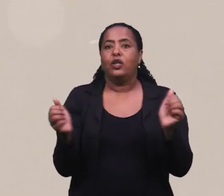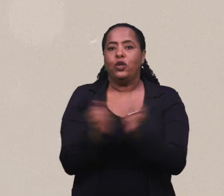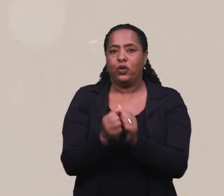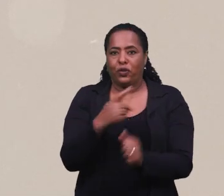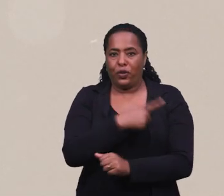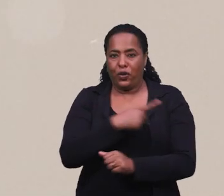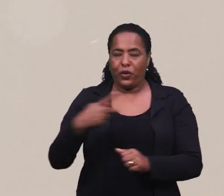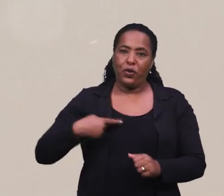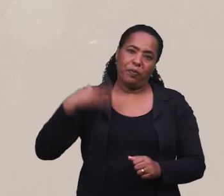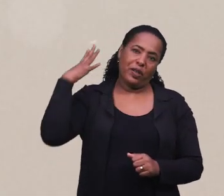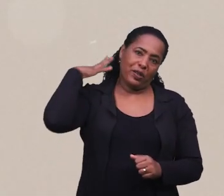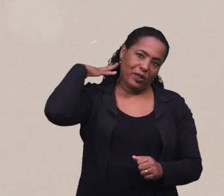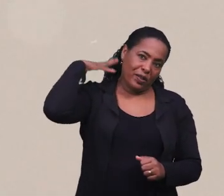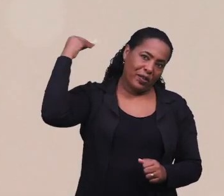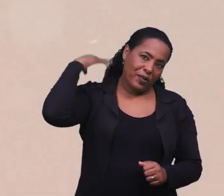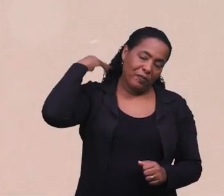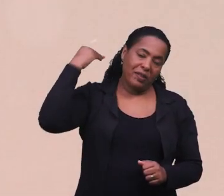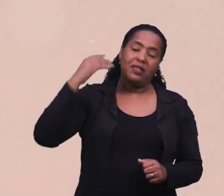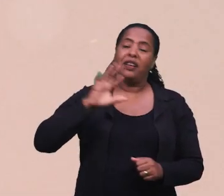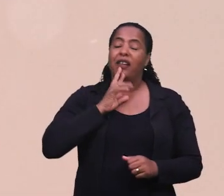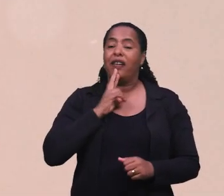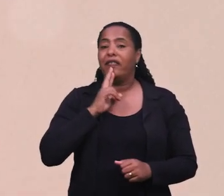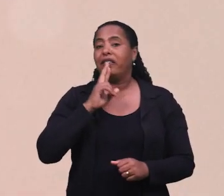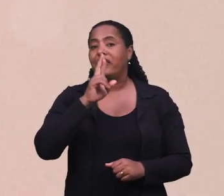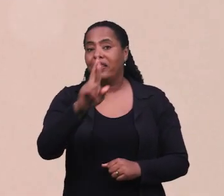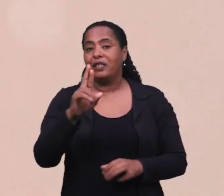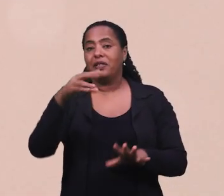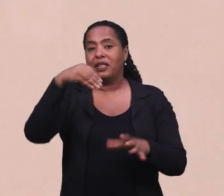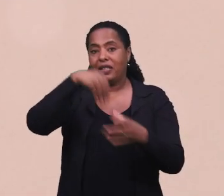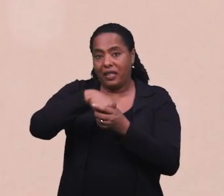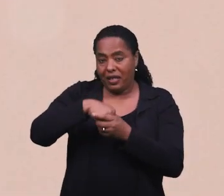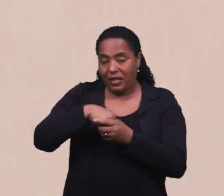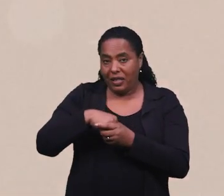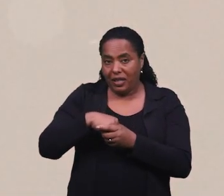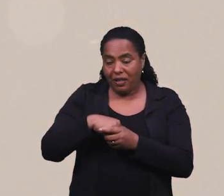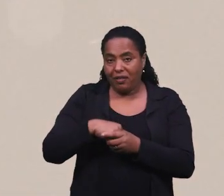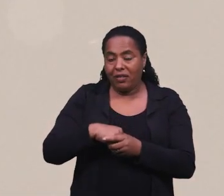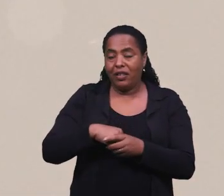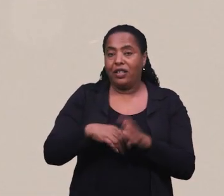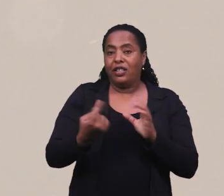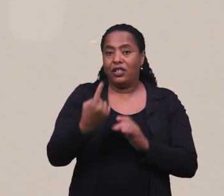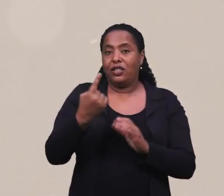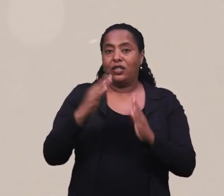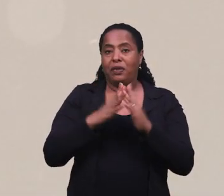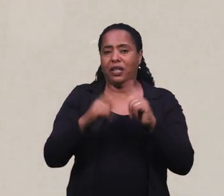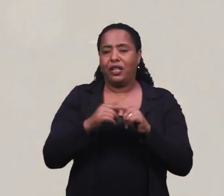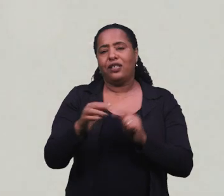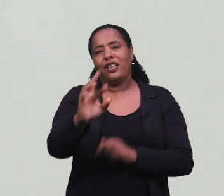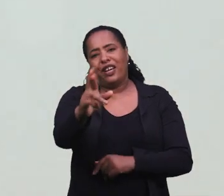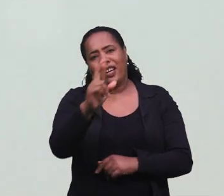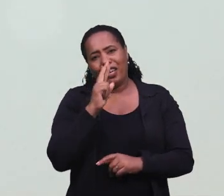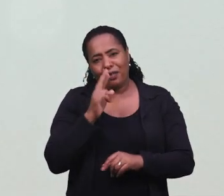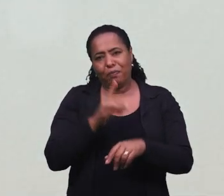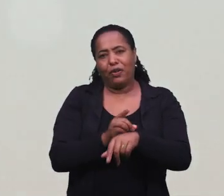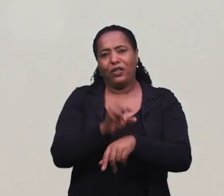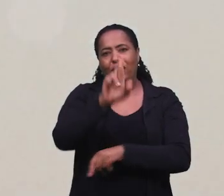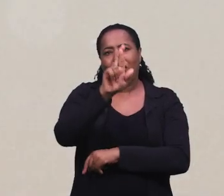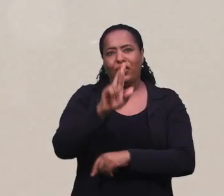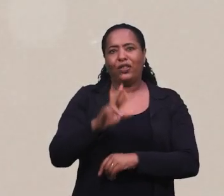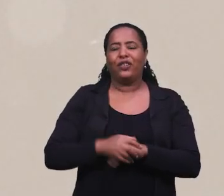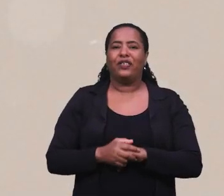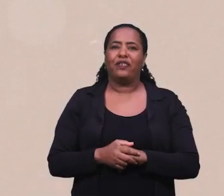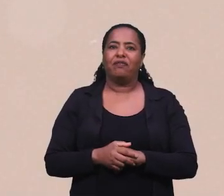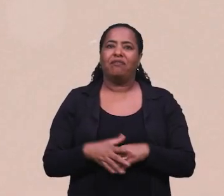dele é muito importante. Se ele senta junto com outros irmãos, se ele senta sozinho, nos fala muito da